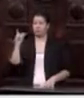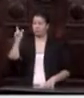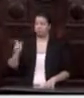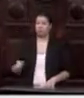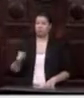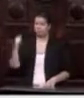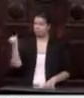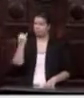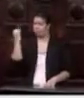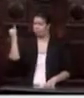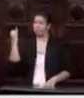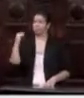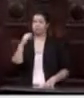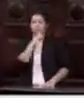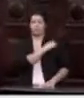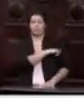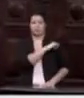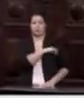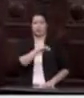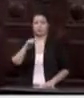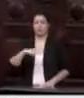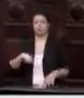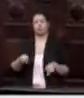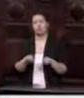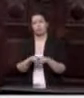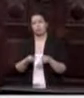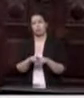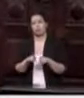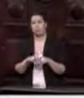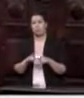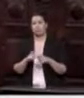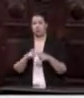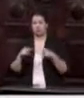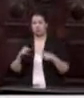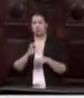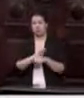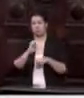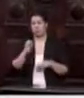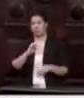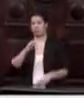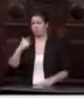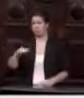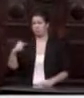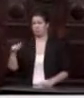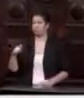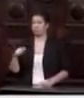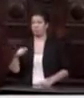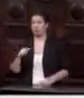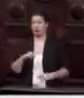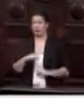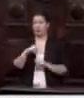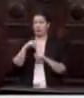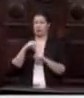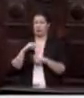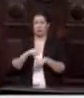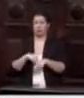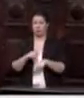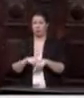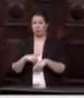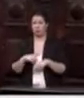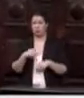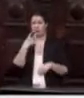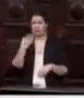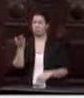Janeiro e de figuras de proa do governo estadual, que não se referem ao momento, se referem a um quadro que vem